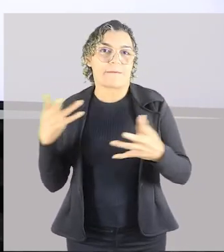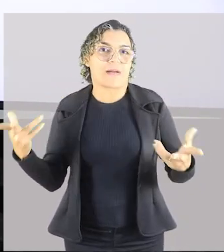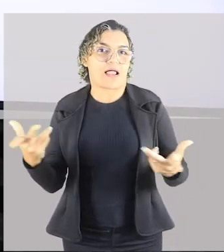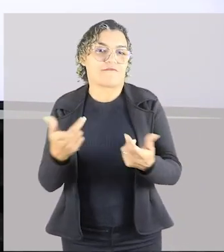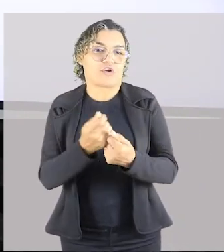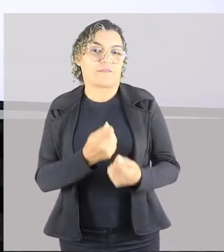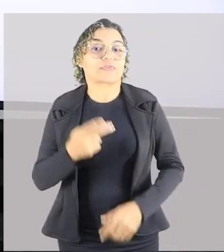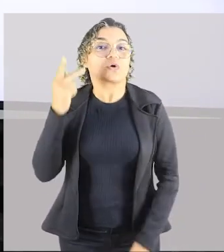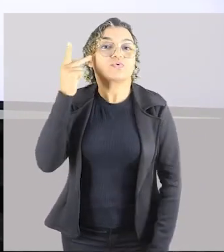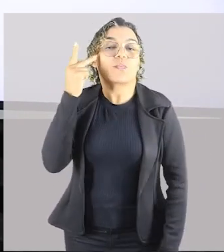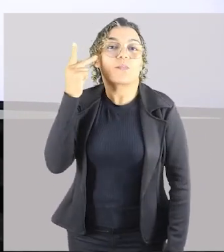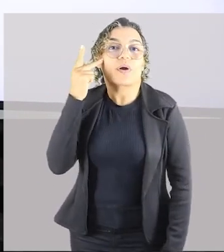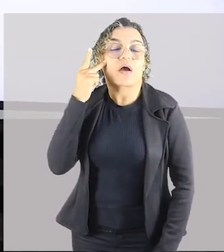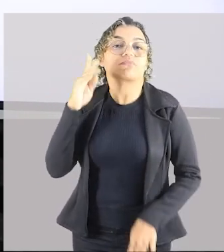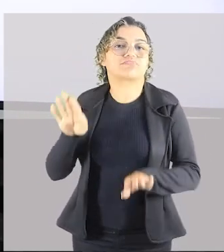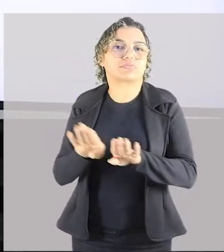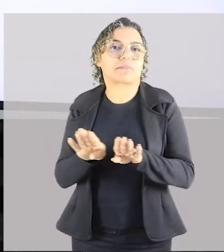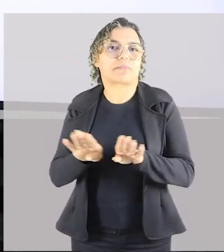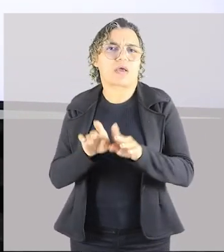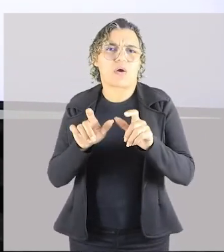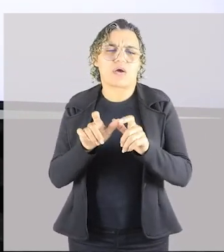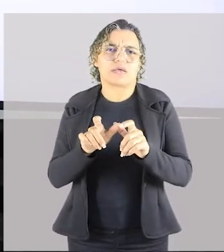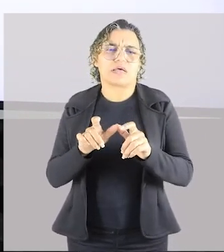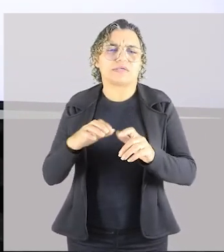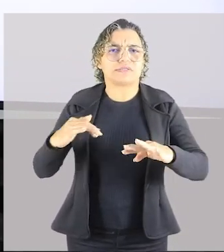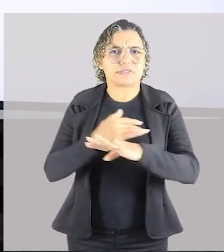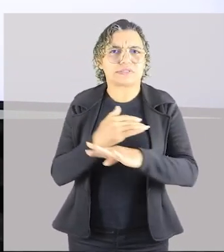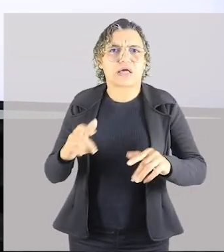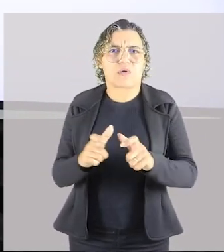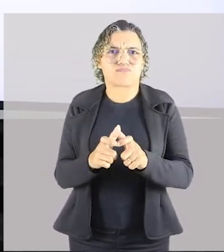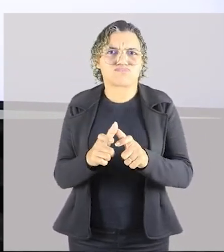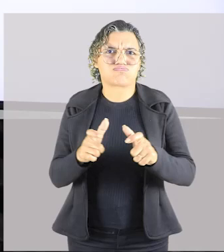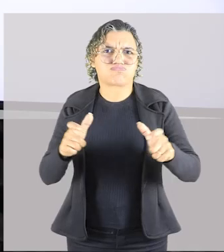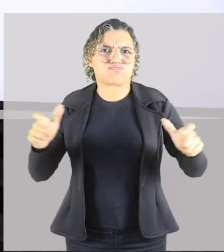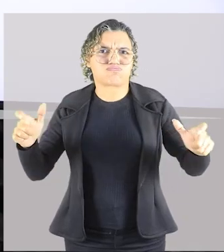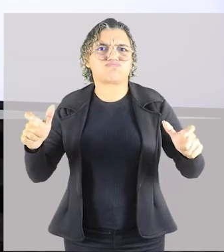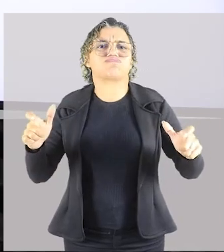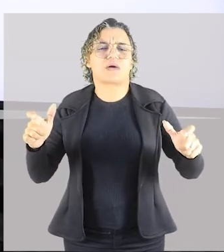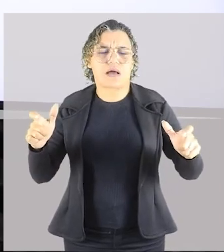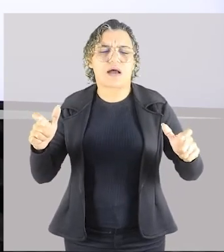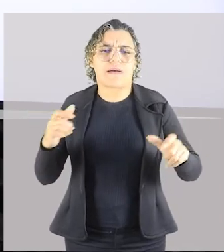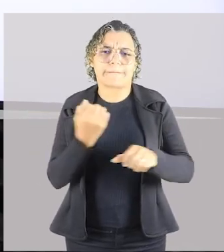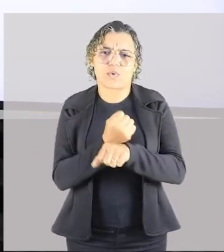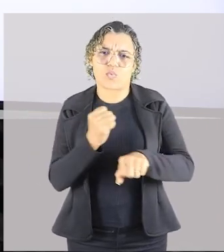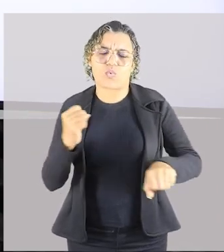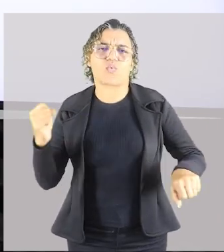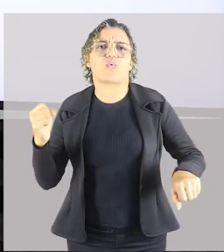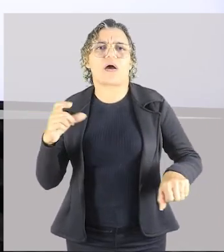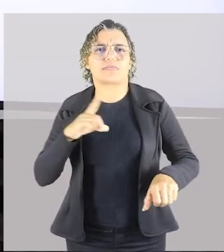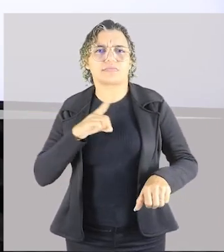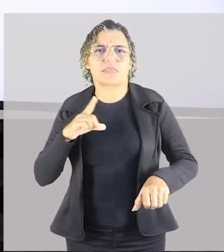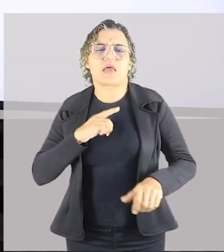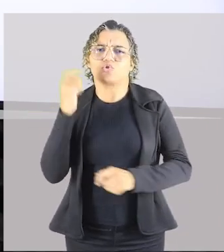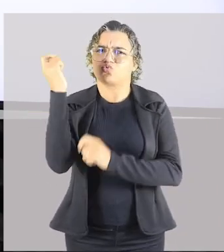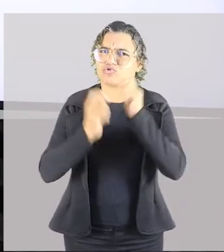São Paulo, por exemplo, uma das maiores cidades da América Latina, nível de industrialização altíssimo,